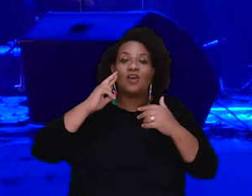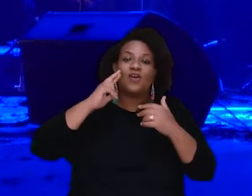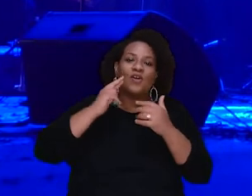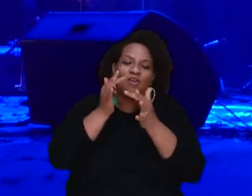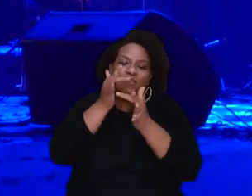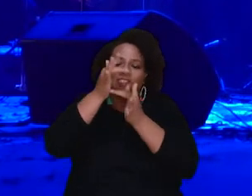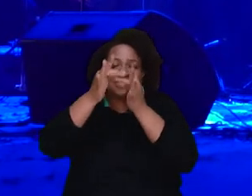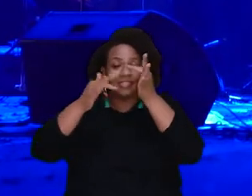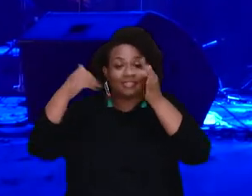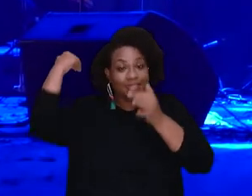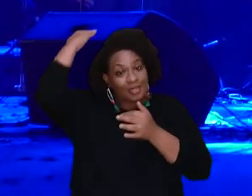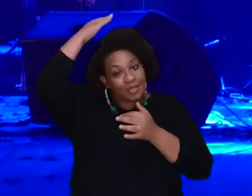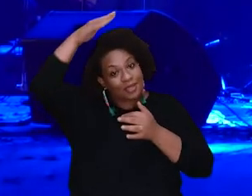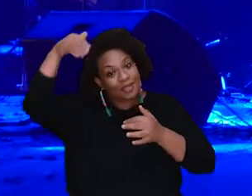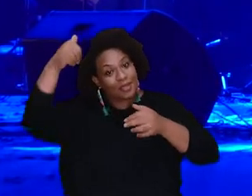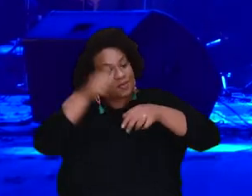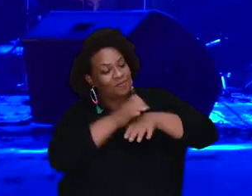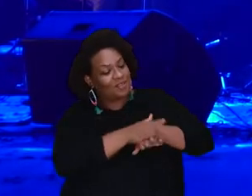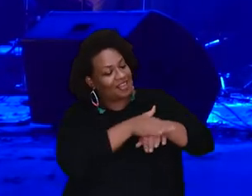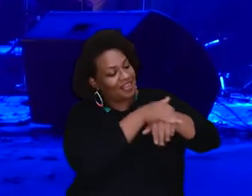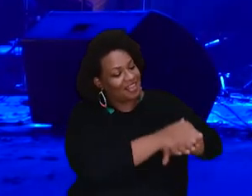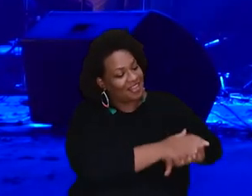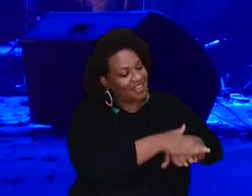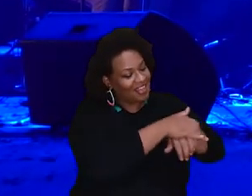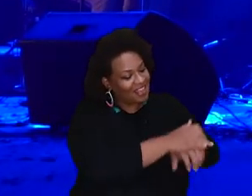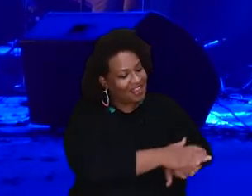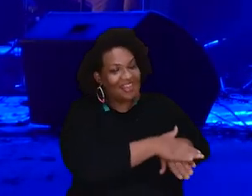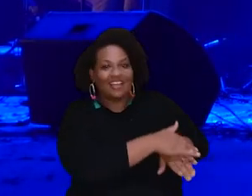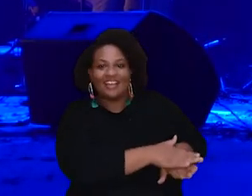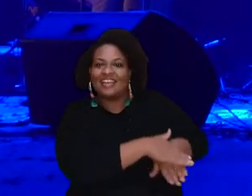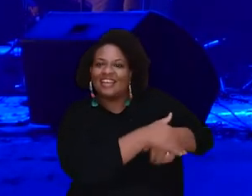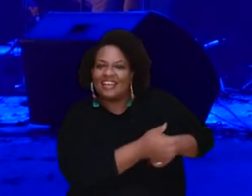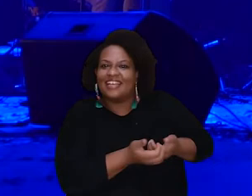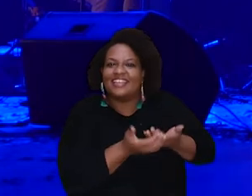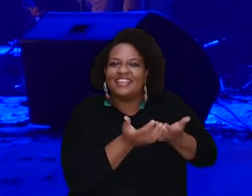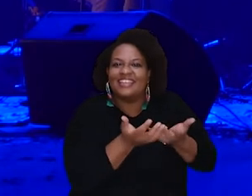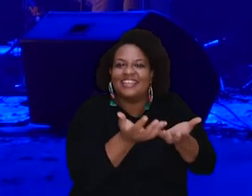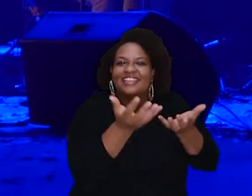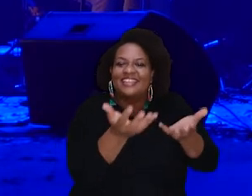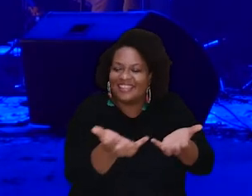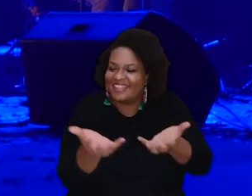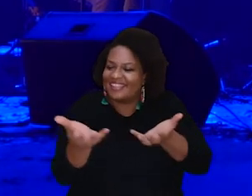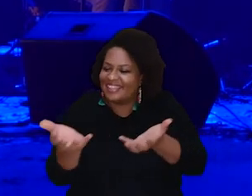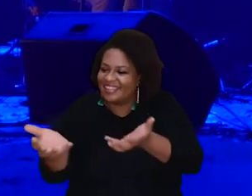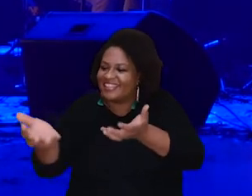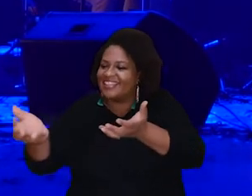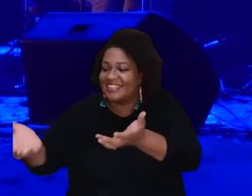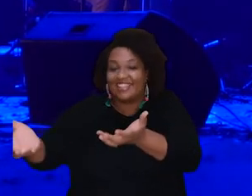levar. Rosas pra Iemanjá, rosas pra Iemanjá, rosas pra Iemanjá eu vou